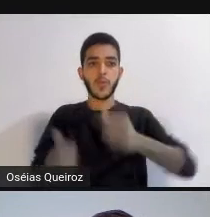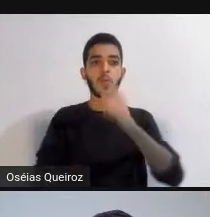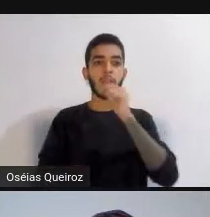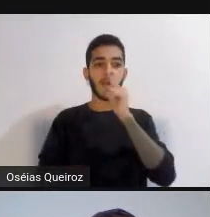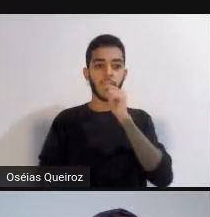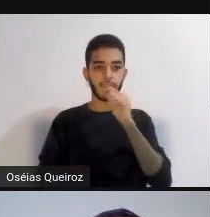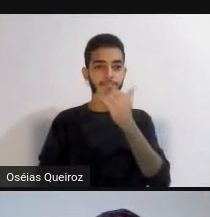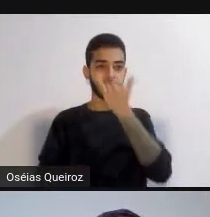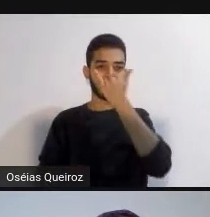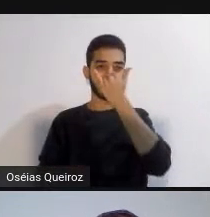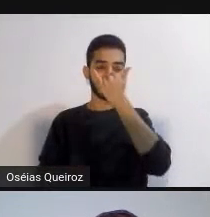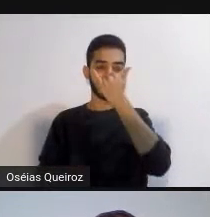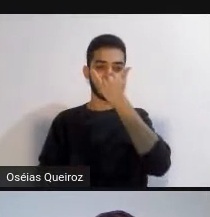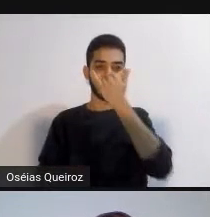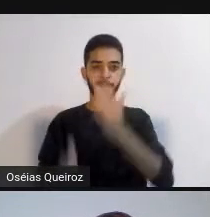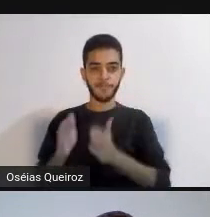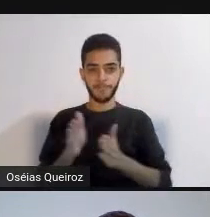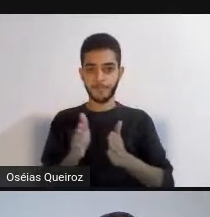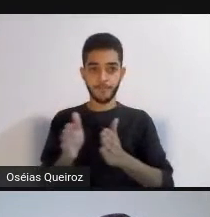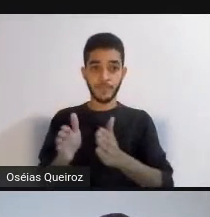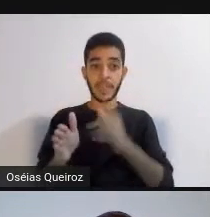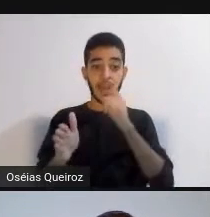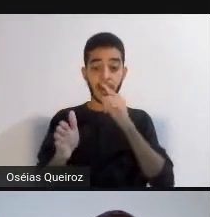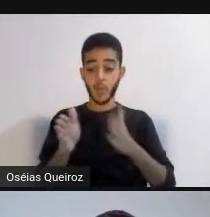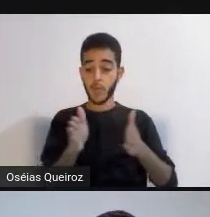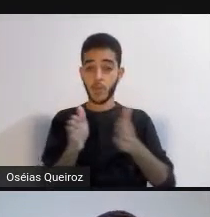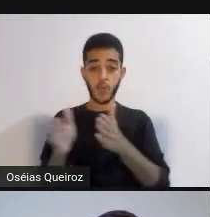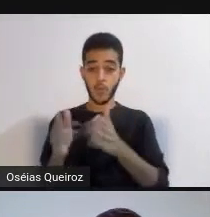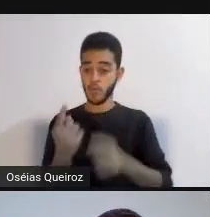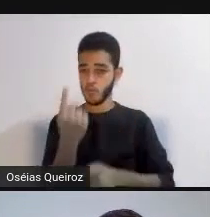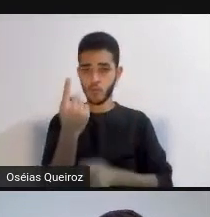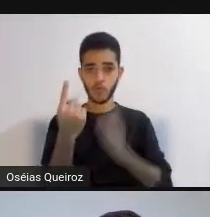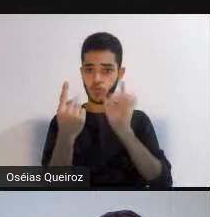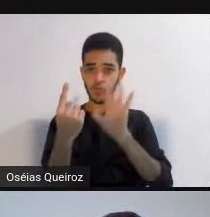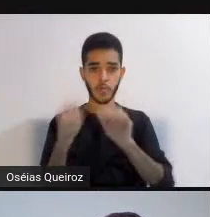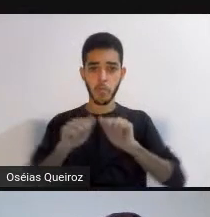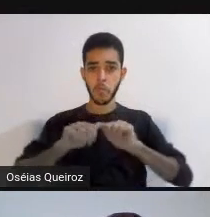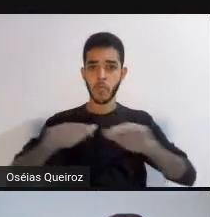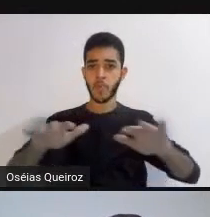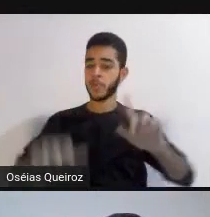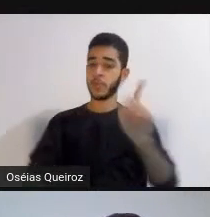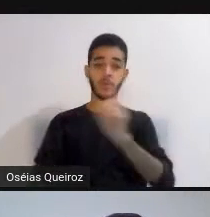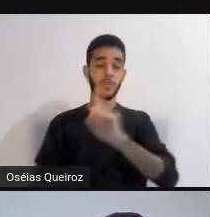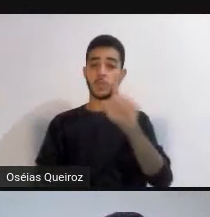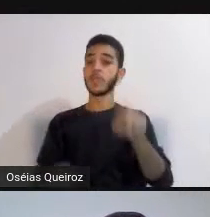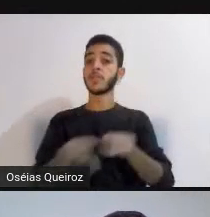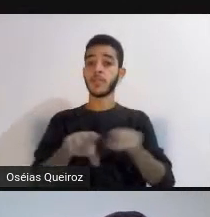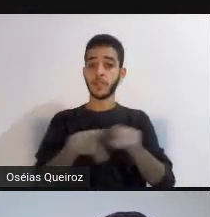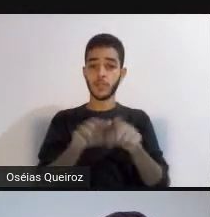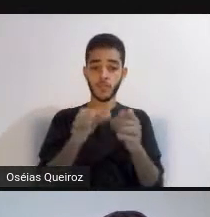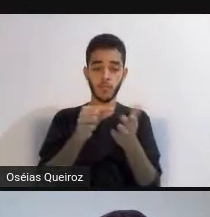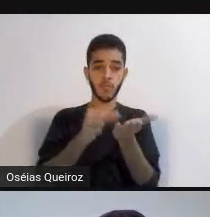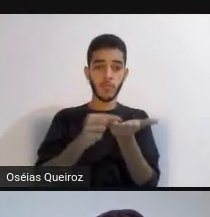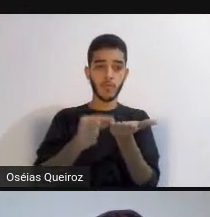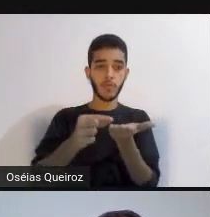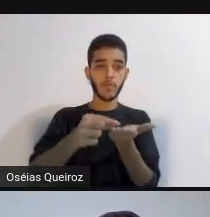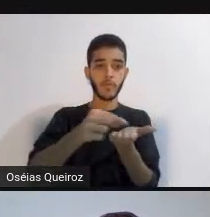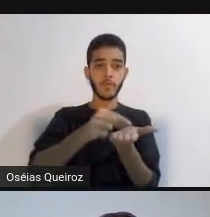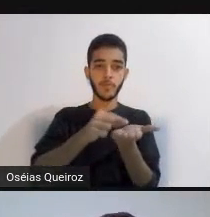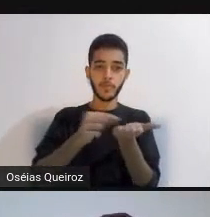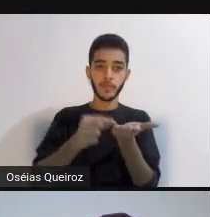que a dispersão pela água ela não é o único meio. O microplástico ele também pode ser dispersado pelo